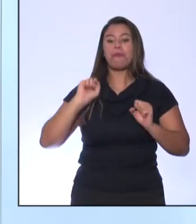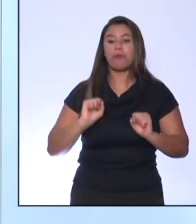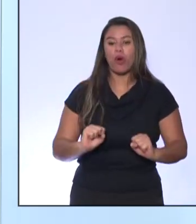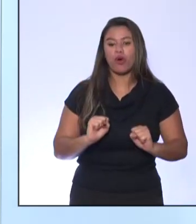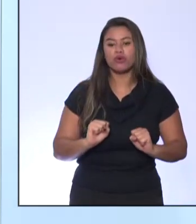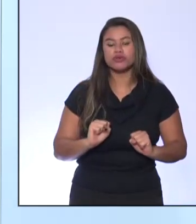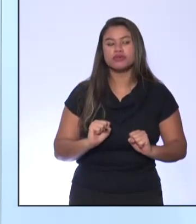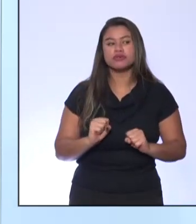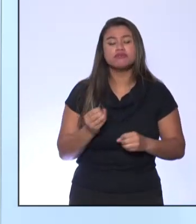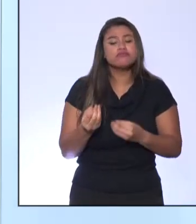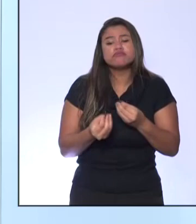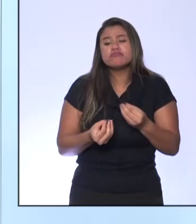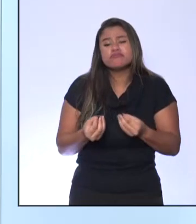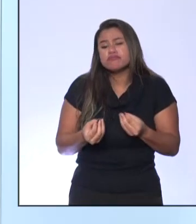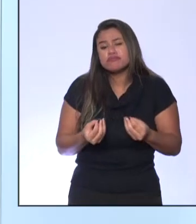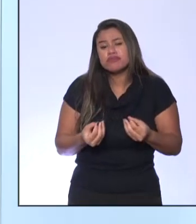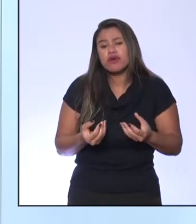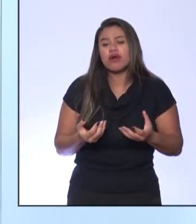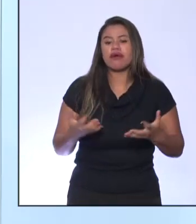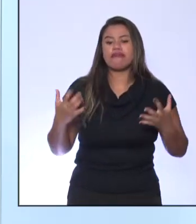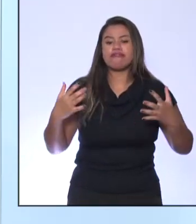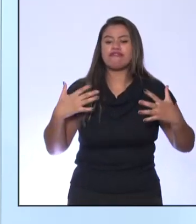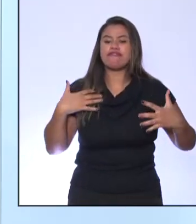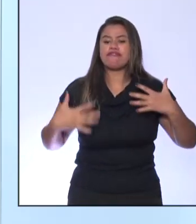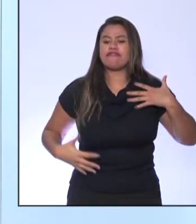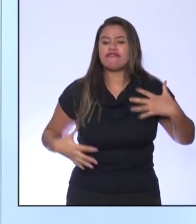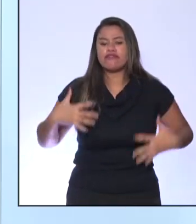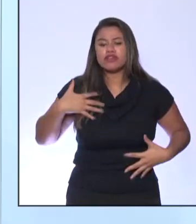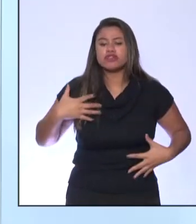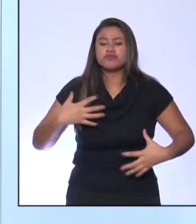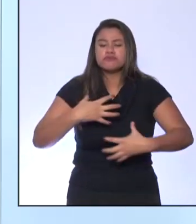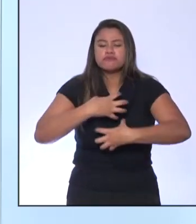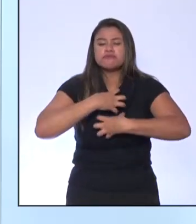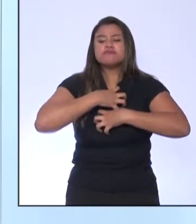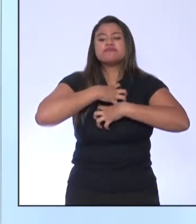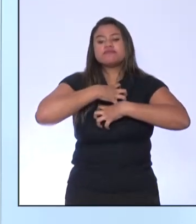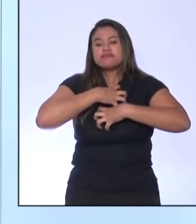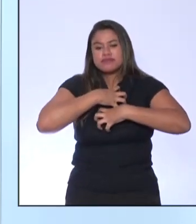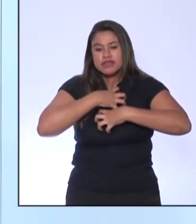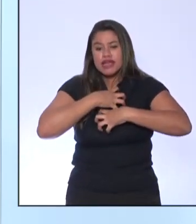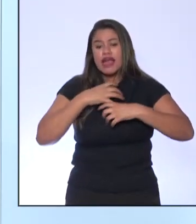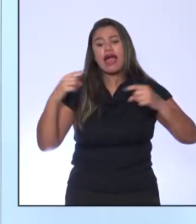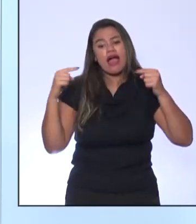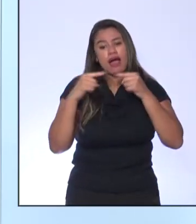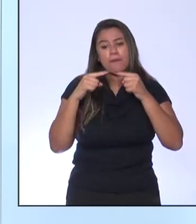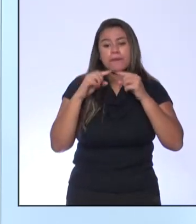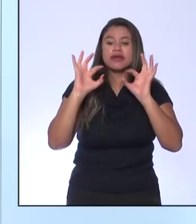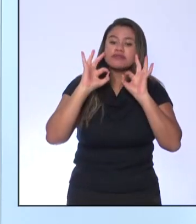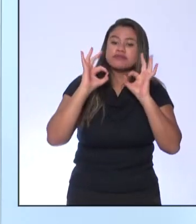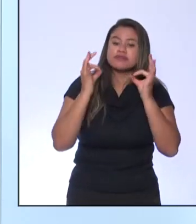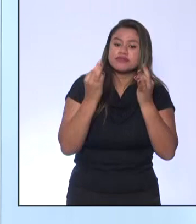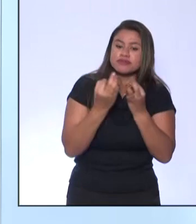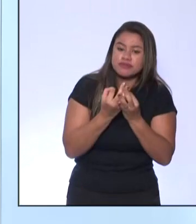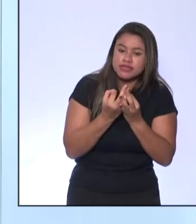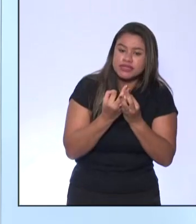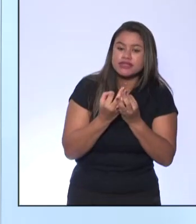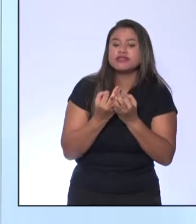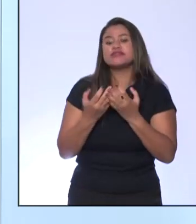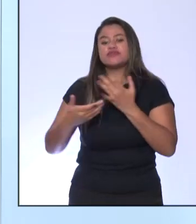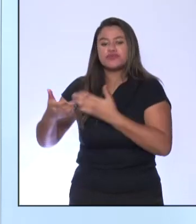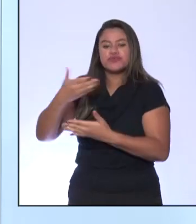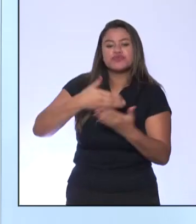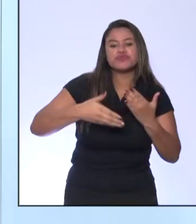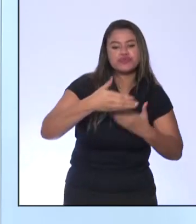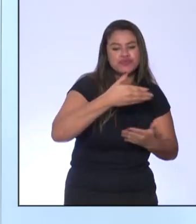esses aspectos físicos, emocionais, que envolvem uma família e interajam um pouquinho